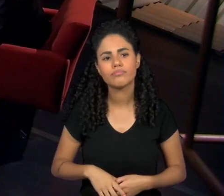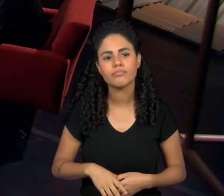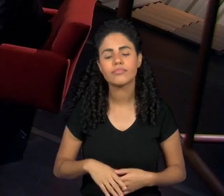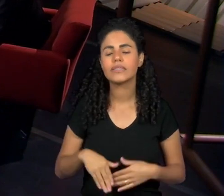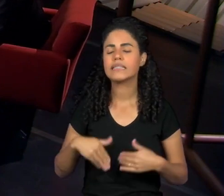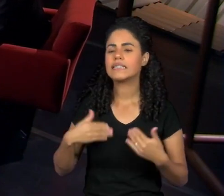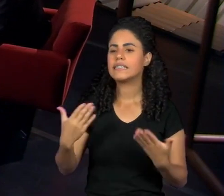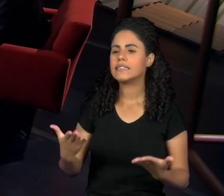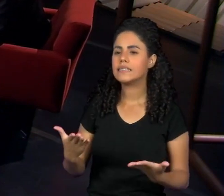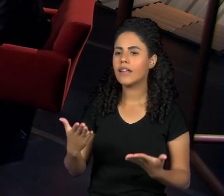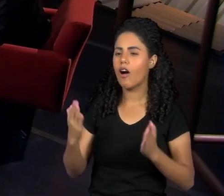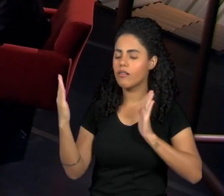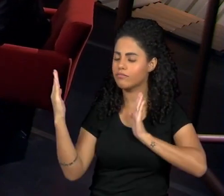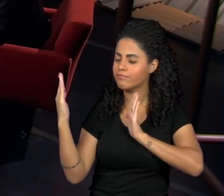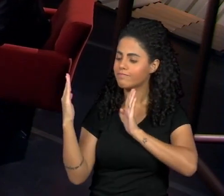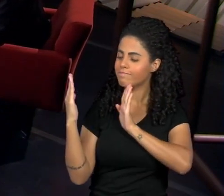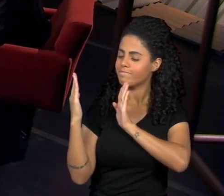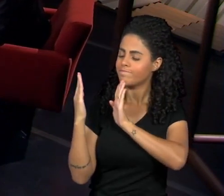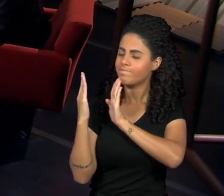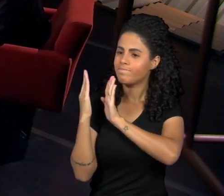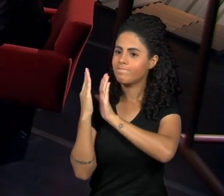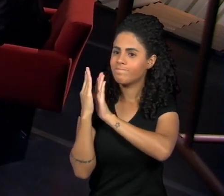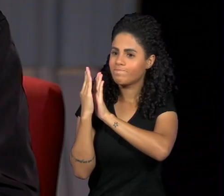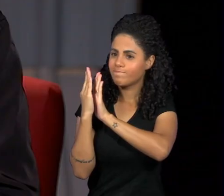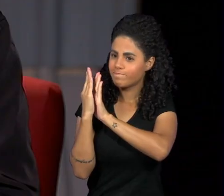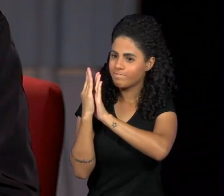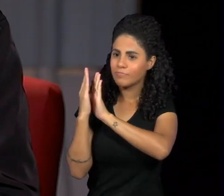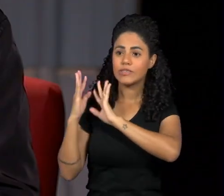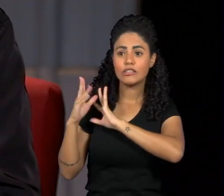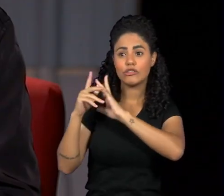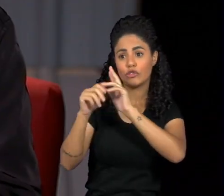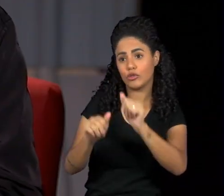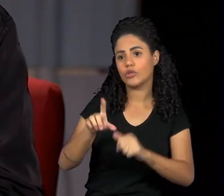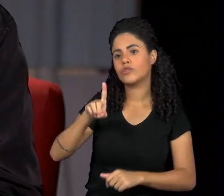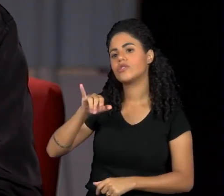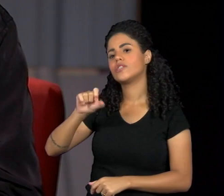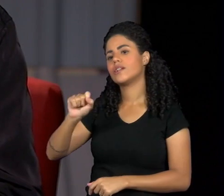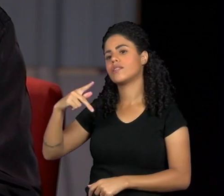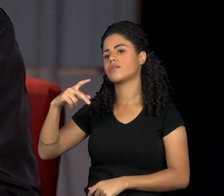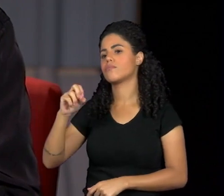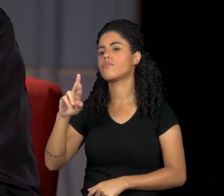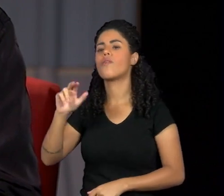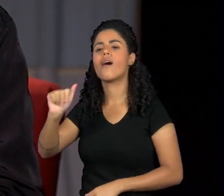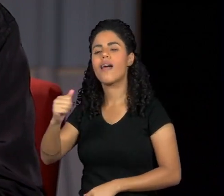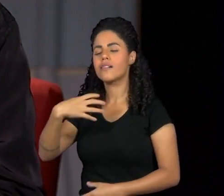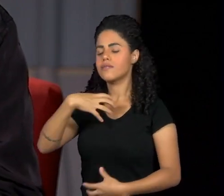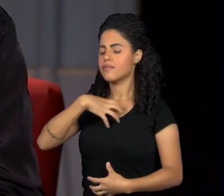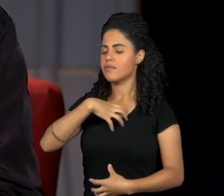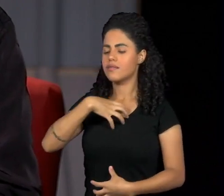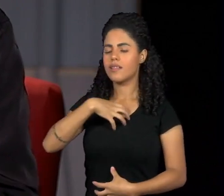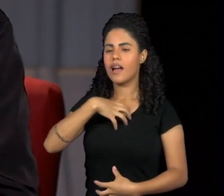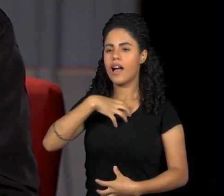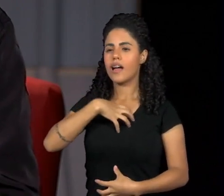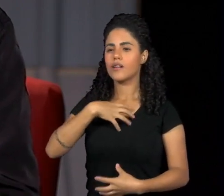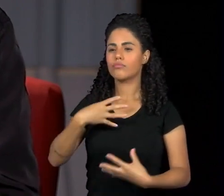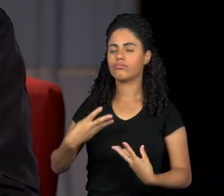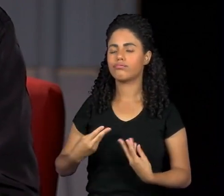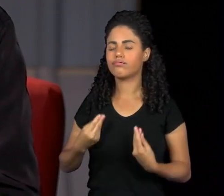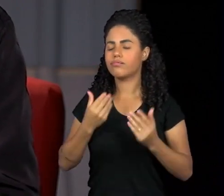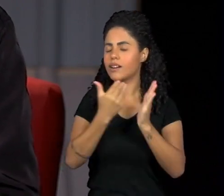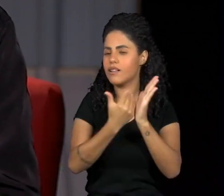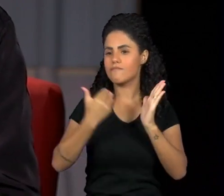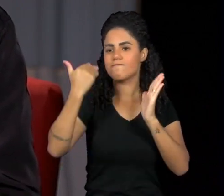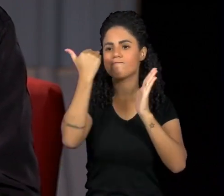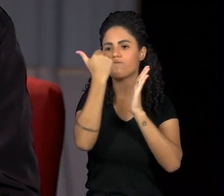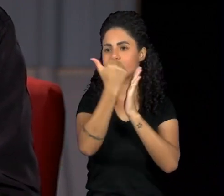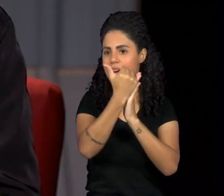a presença dos herdeiros da diáspora, com uma intensidade maior do que no resto do país, né?